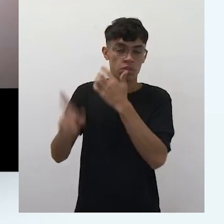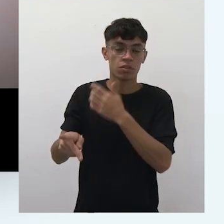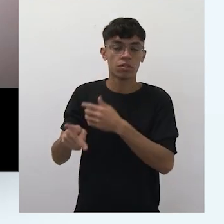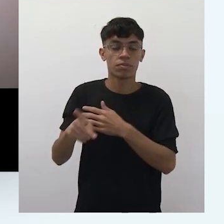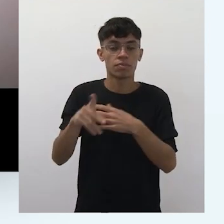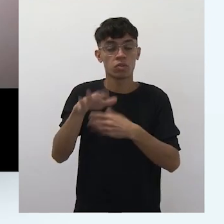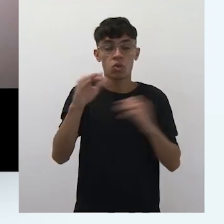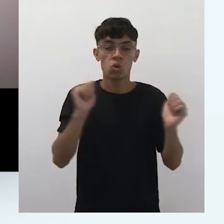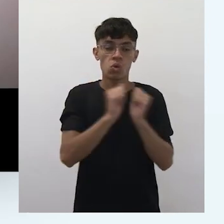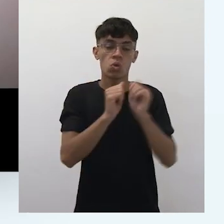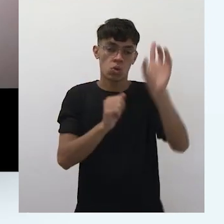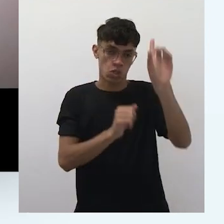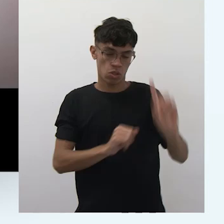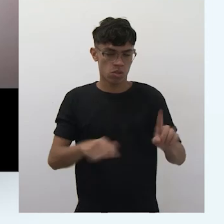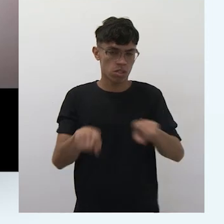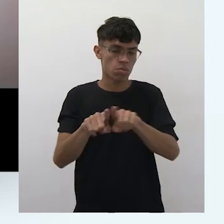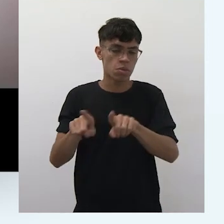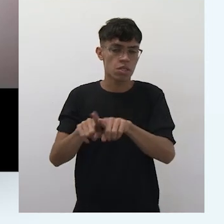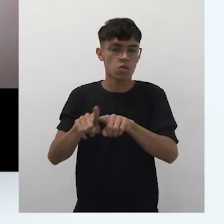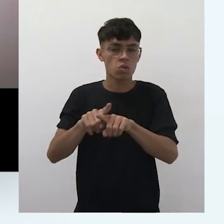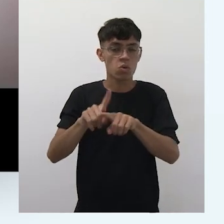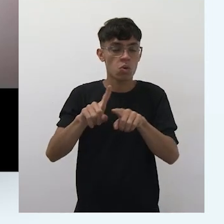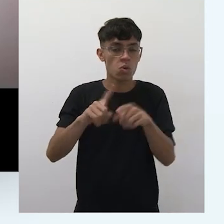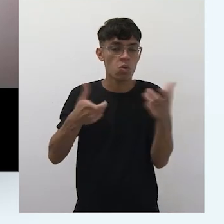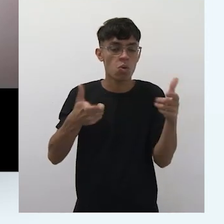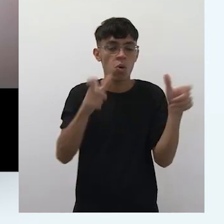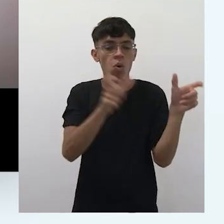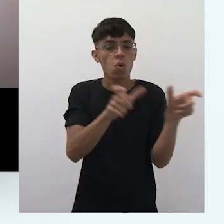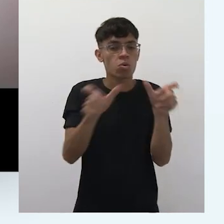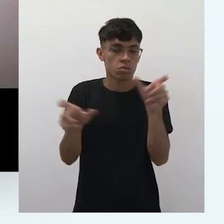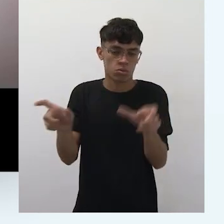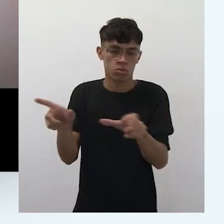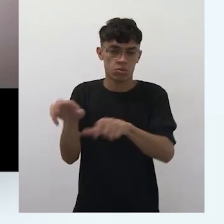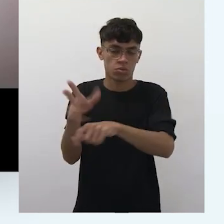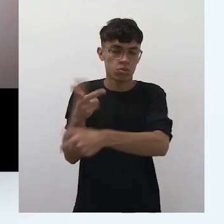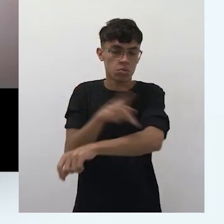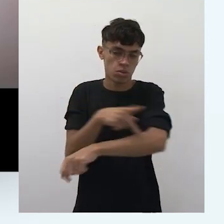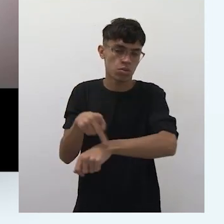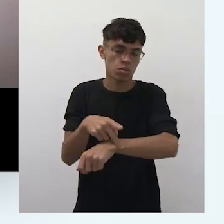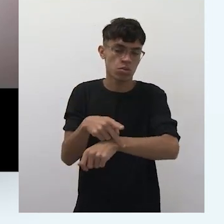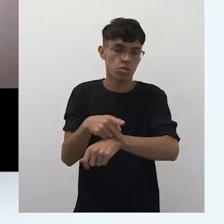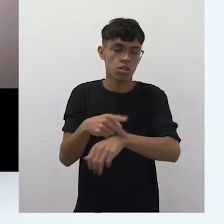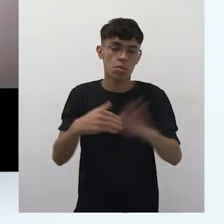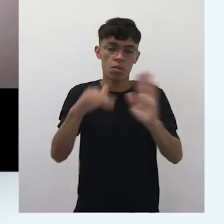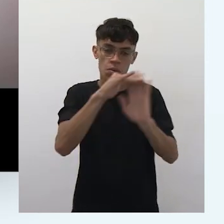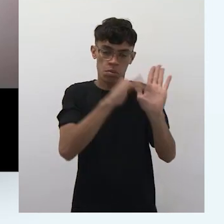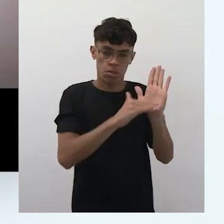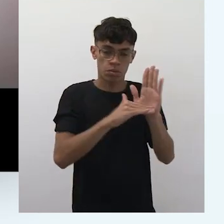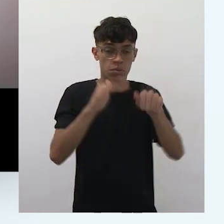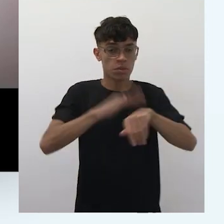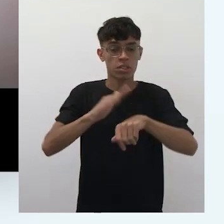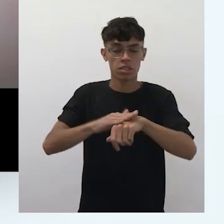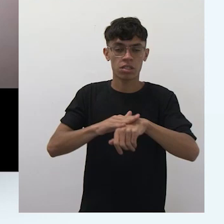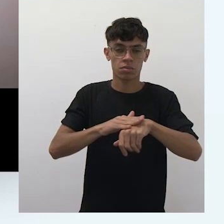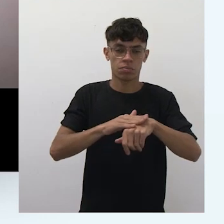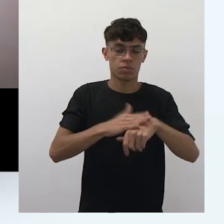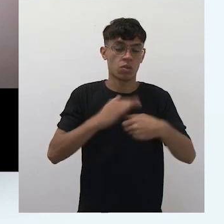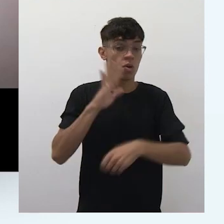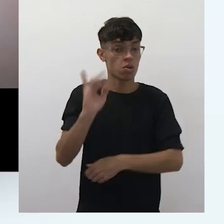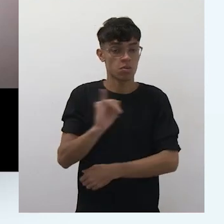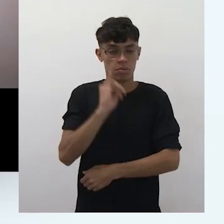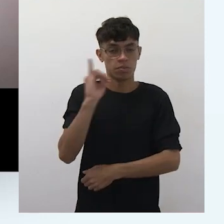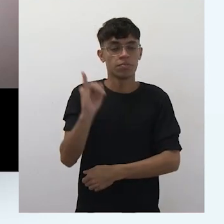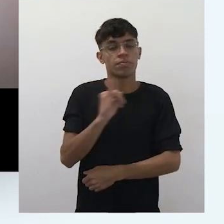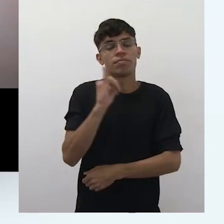diretores e demais educadores do corpo escolar, definir os critérios. O importante é